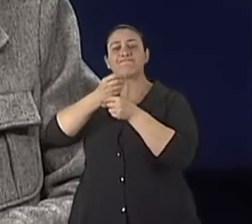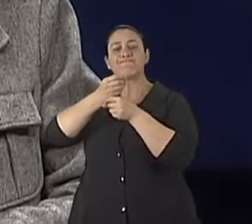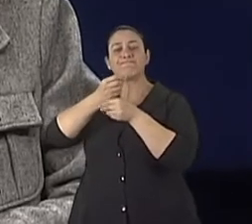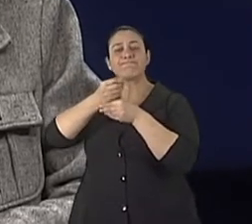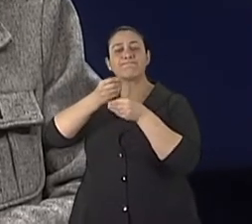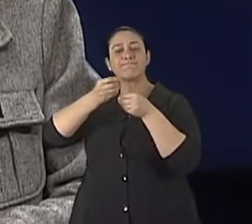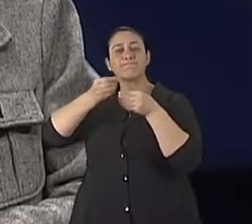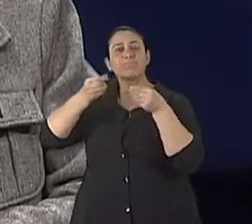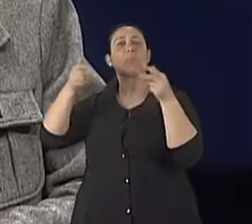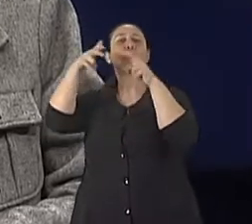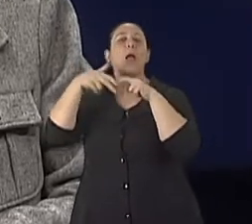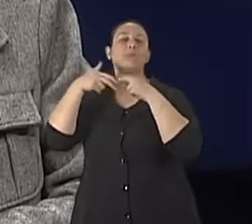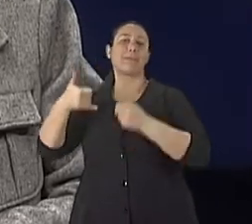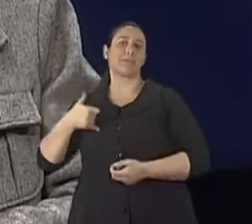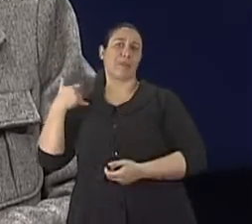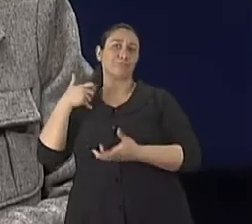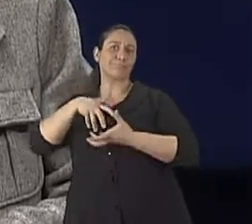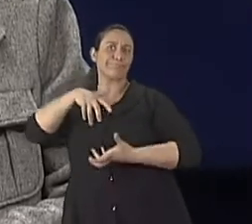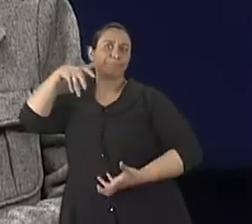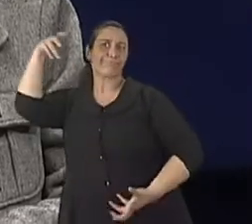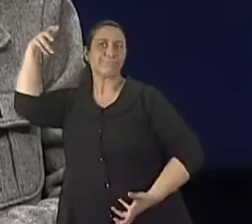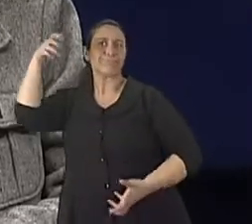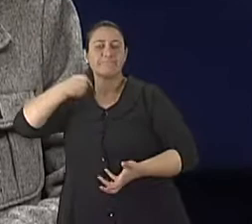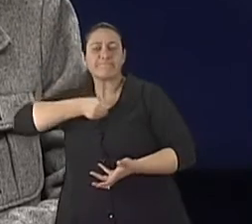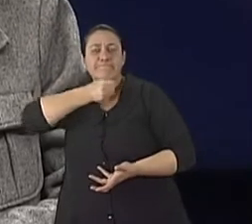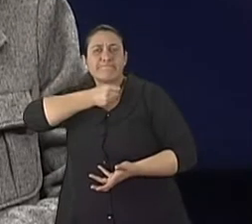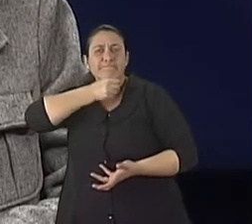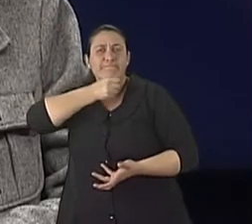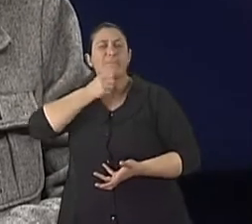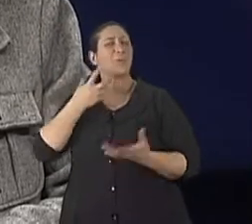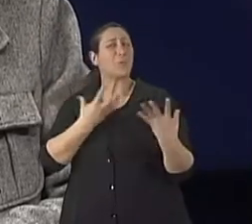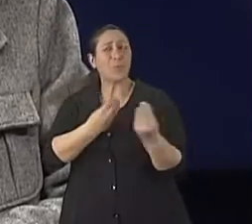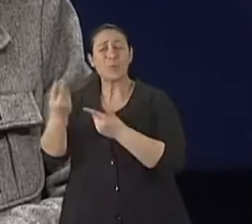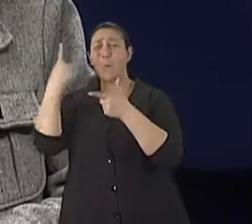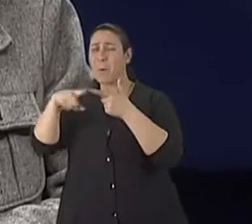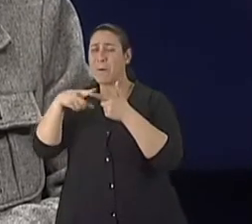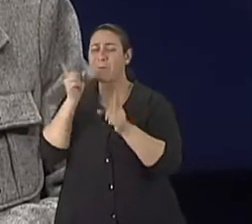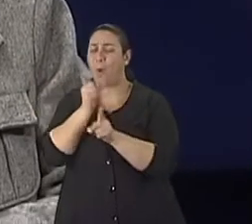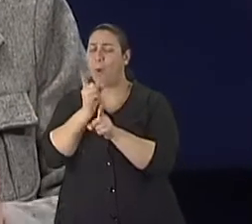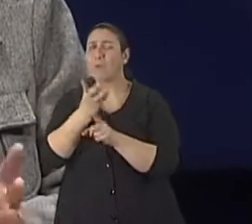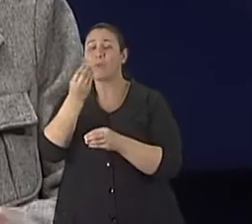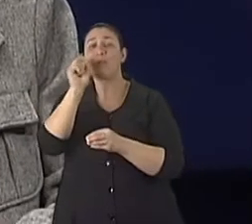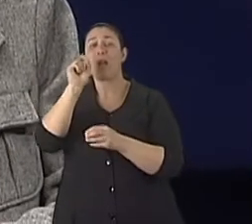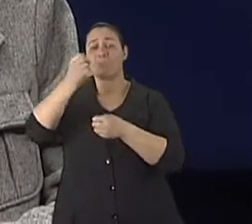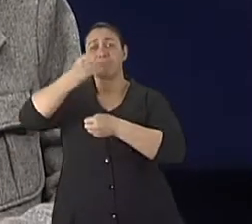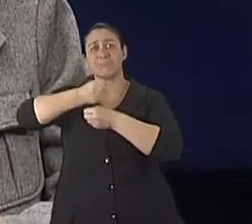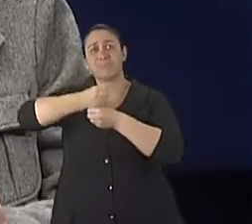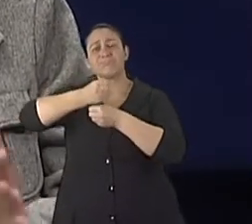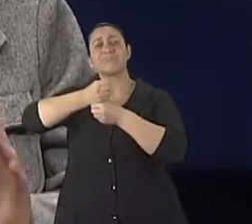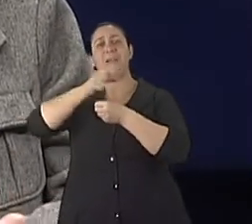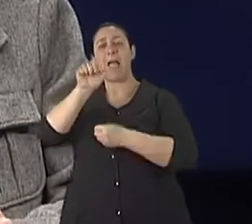são mais comuns necklace então a desculpa tia degenerativa os processos de artrose da coluna estão bastante acompanhado com essas faixas